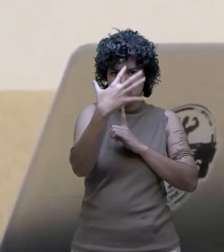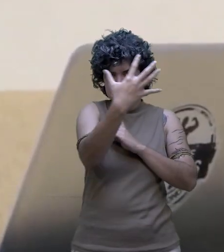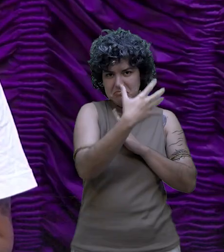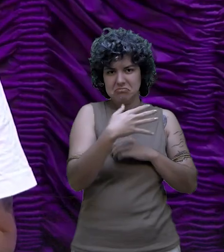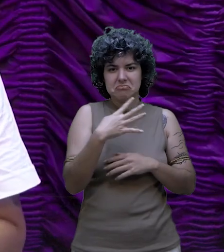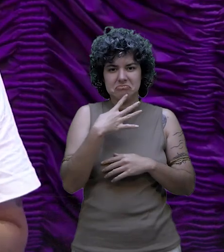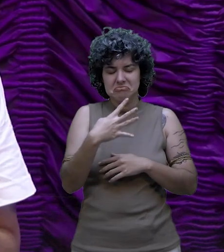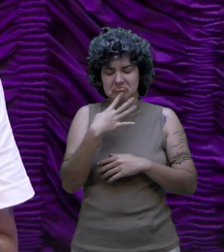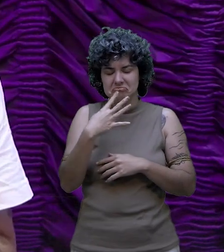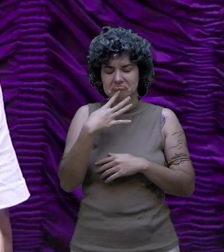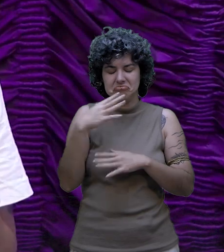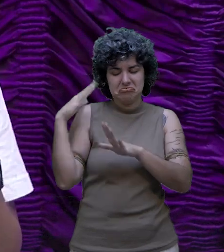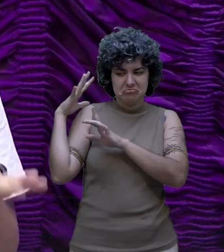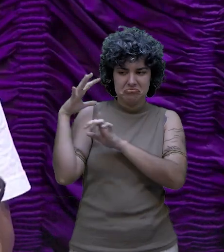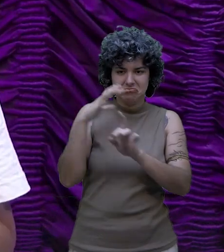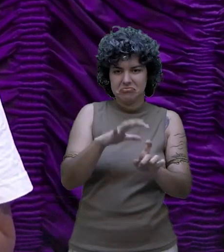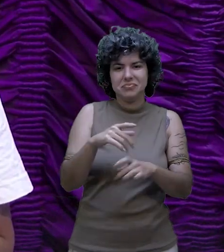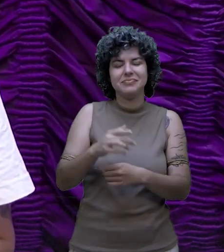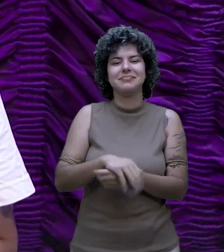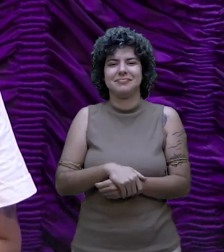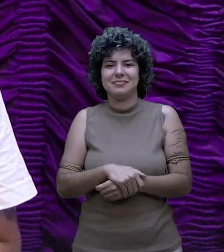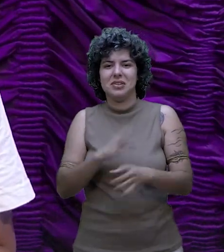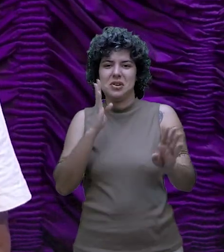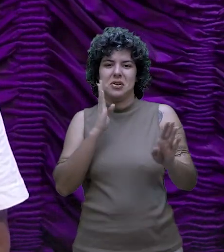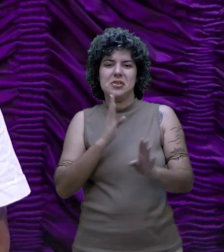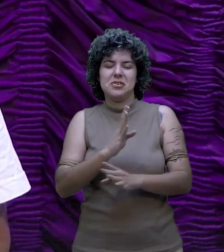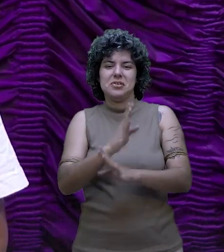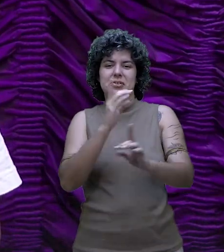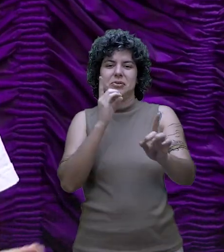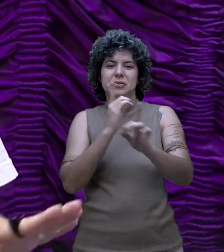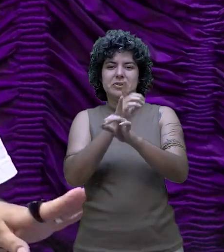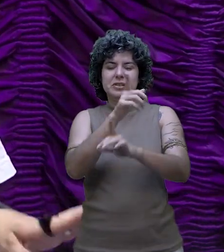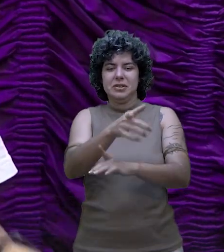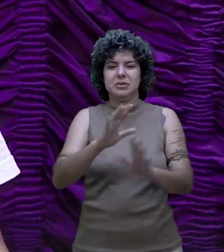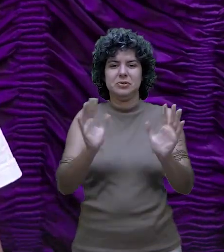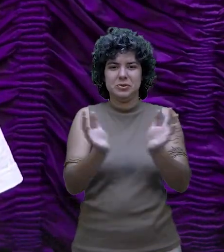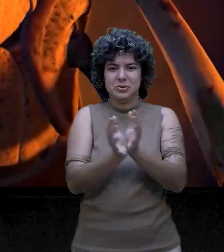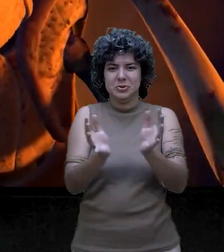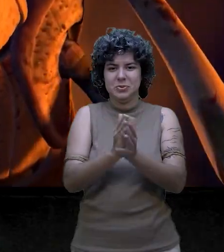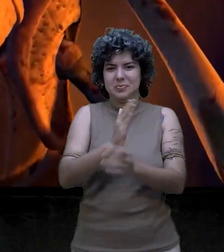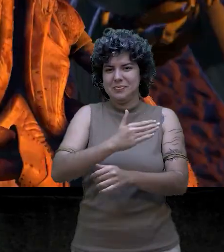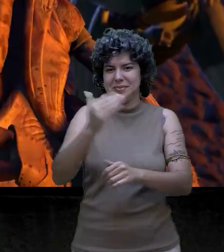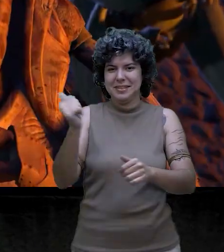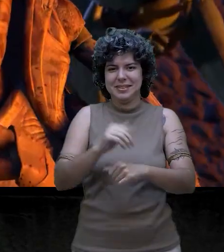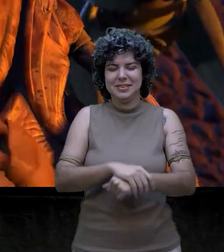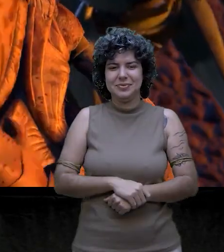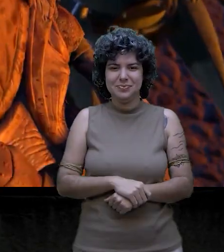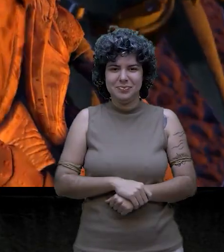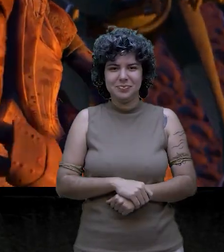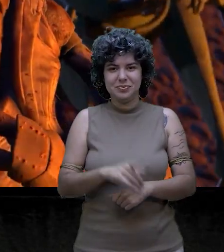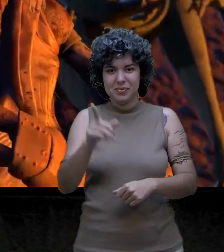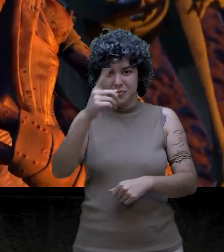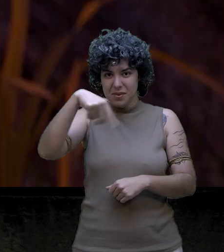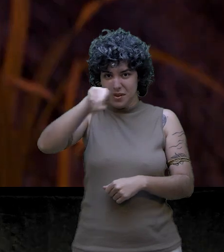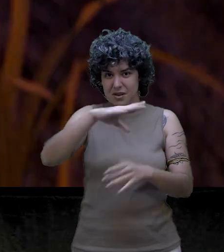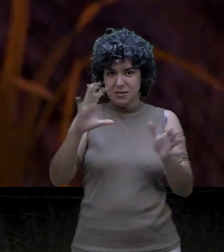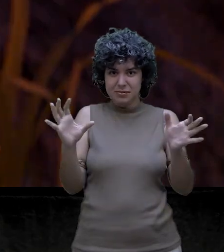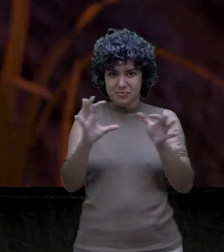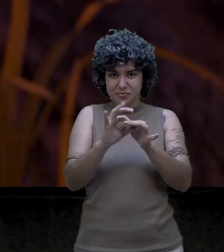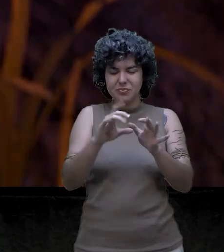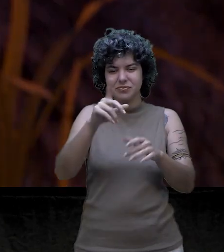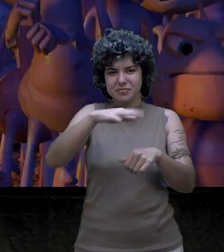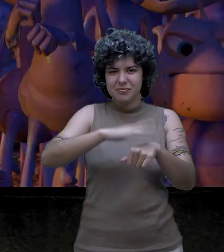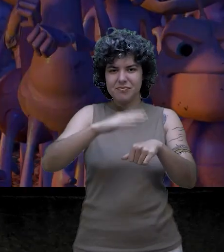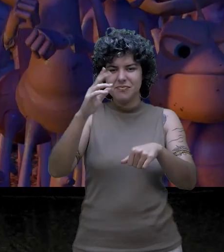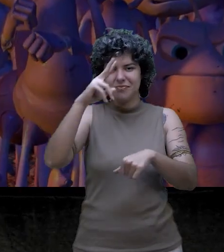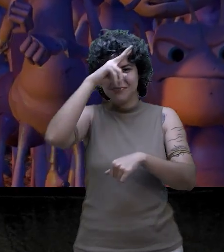brabo. E juntos eles aprenderam que unidos são mais fortes do que imaginam. Hopper, eu odeio te interromper, mas...